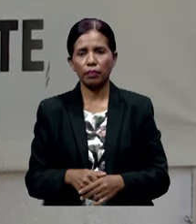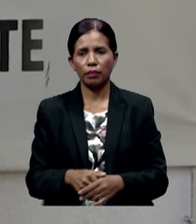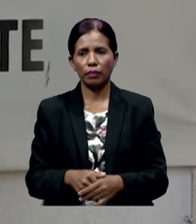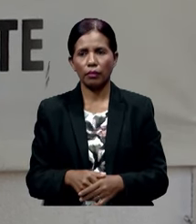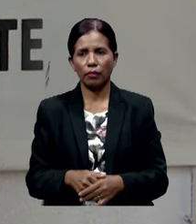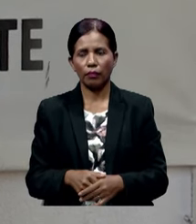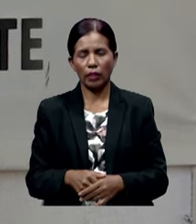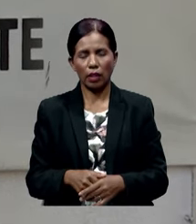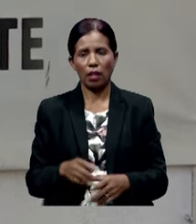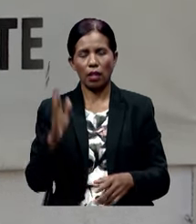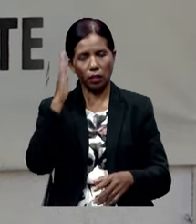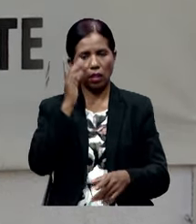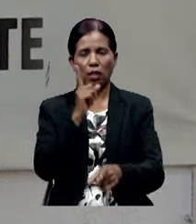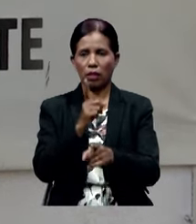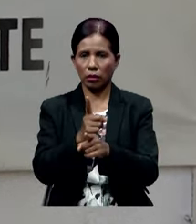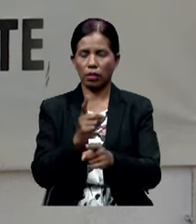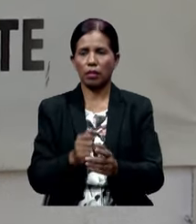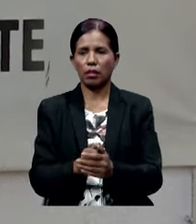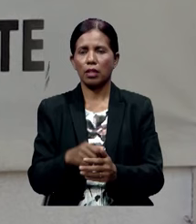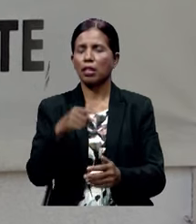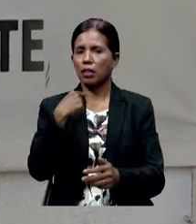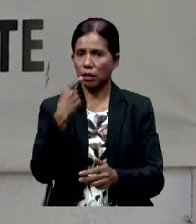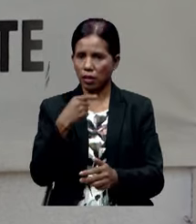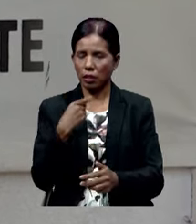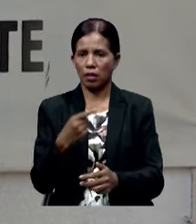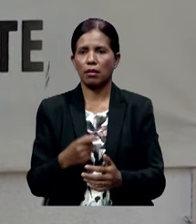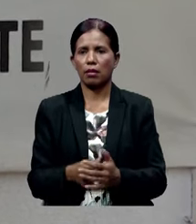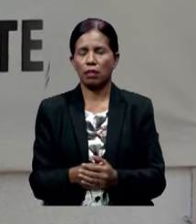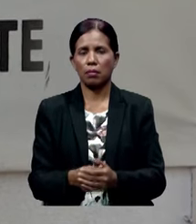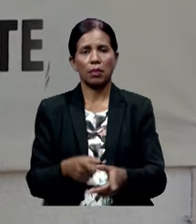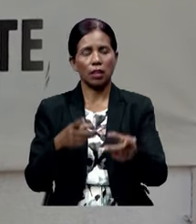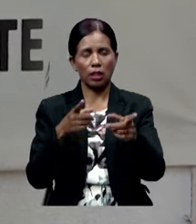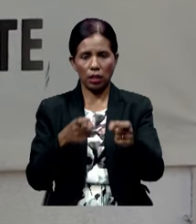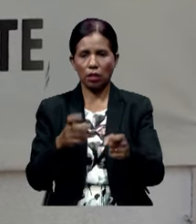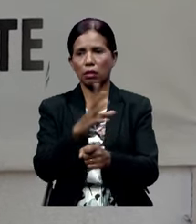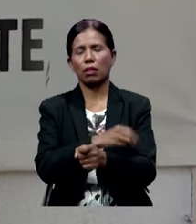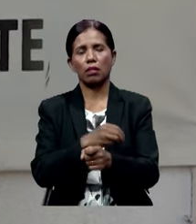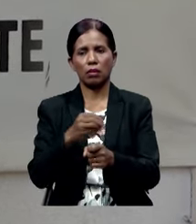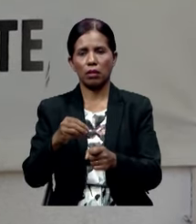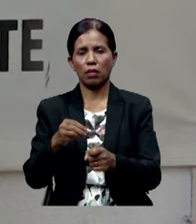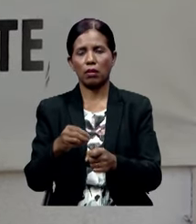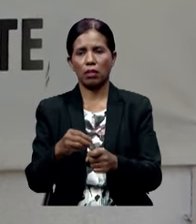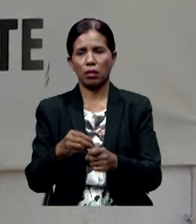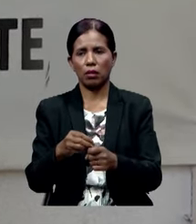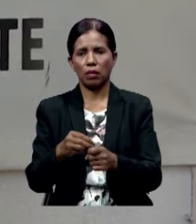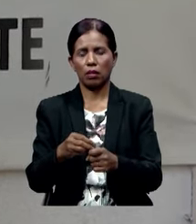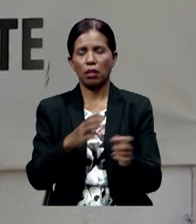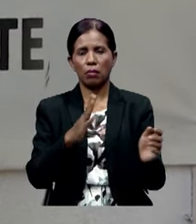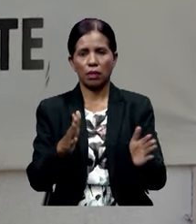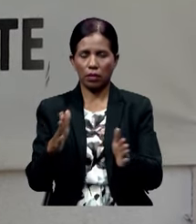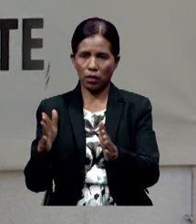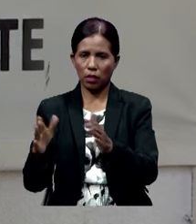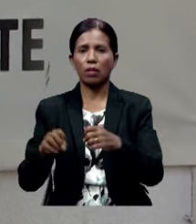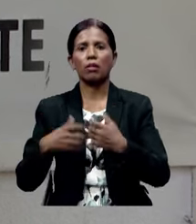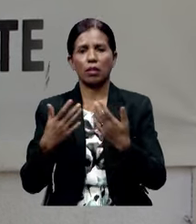hatene certeza, selos para tiro, no linha processo né,